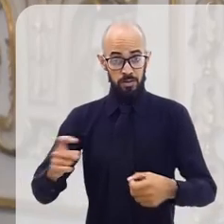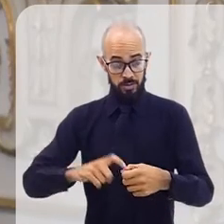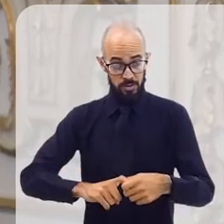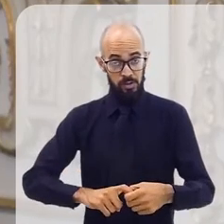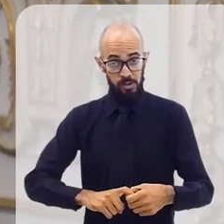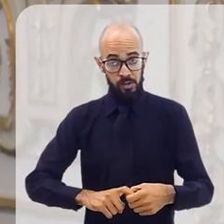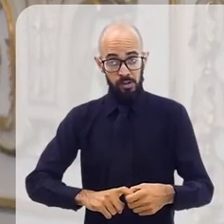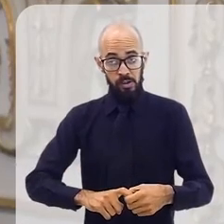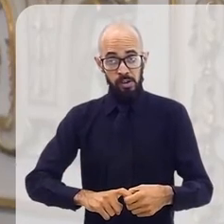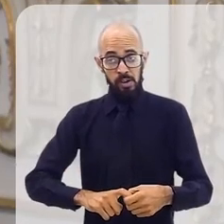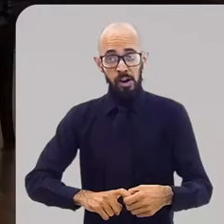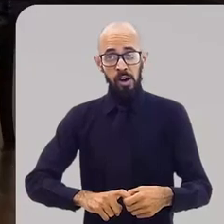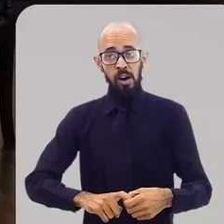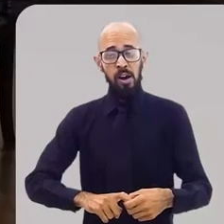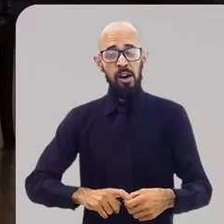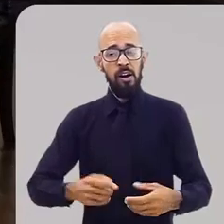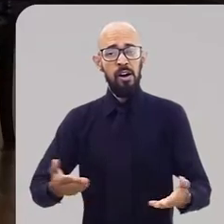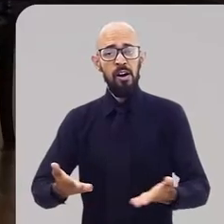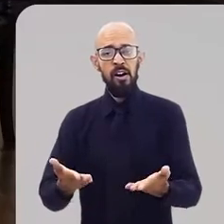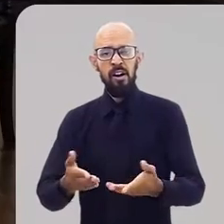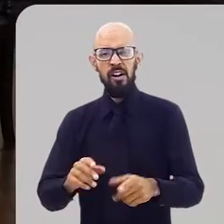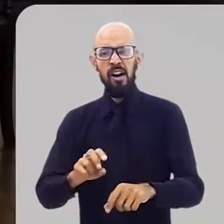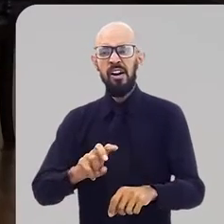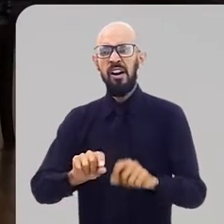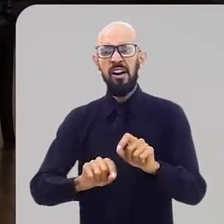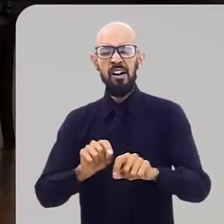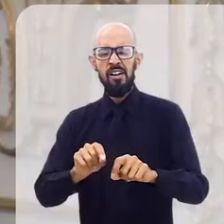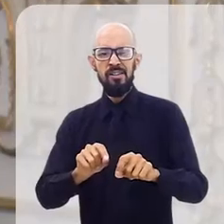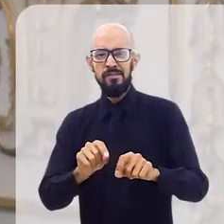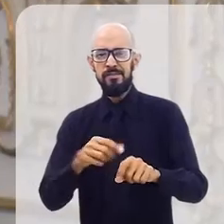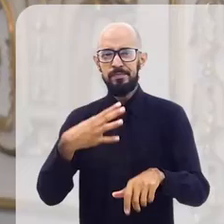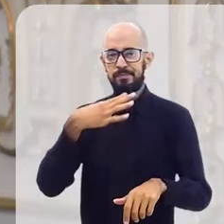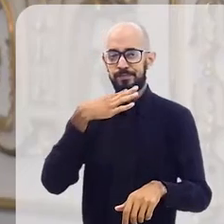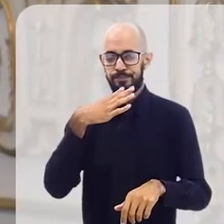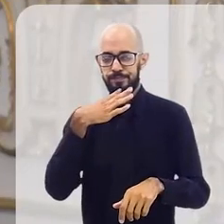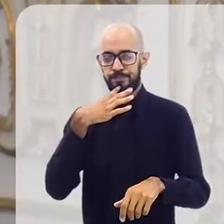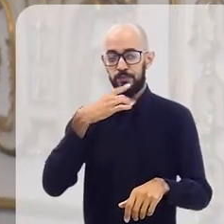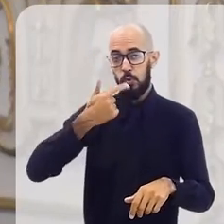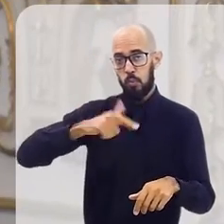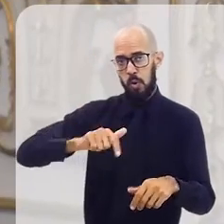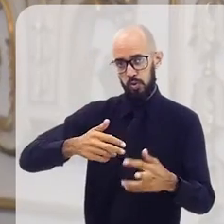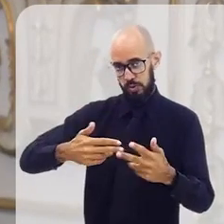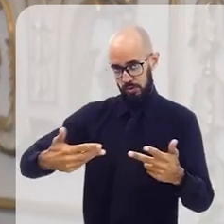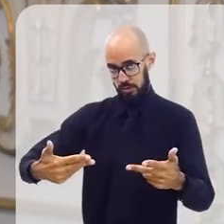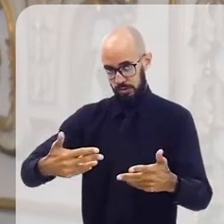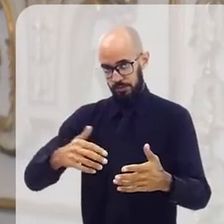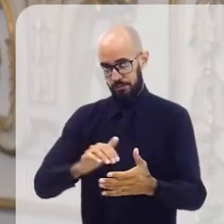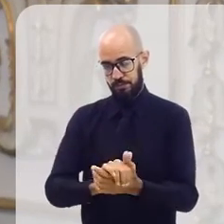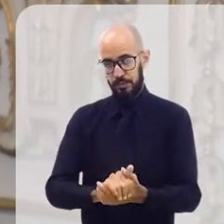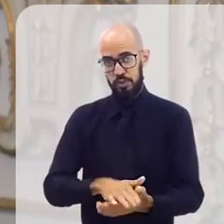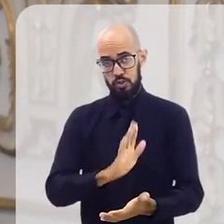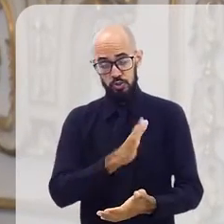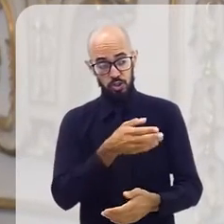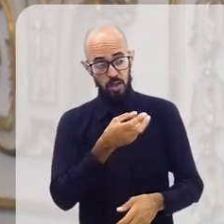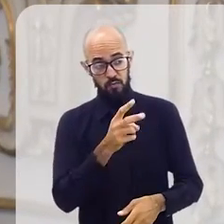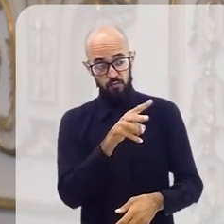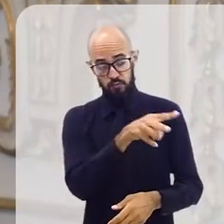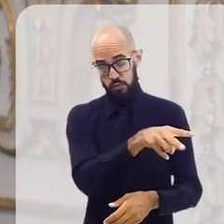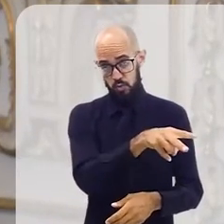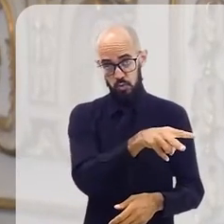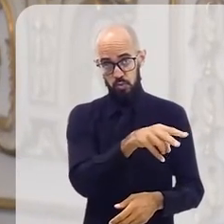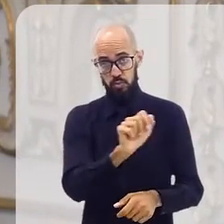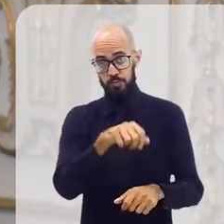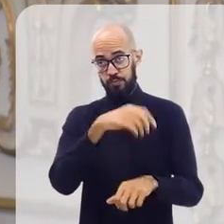e voltam a e agora vamos conhecer um outro lado a gente já conheceu os